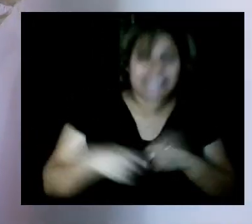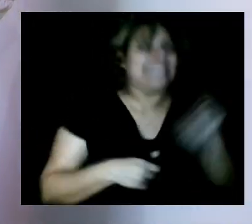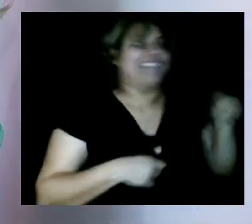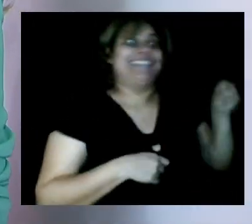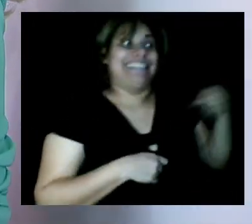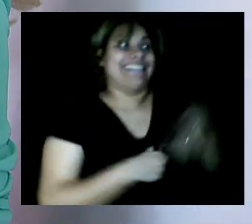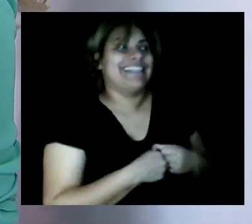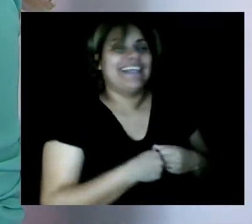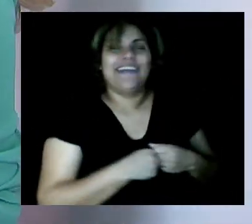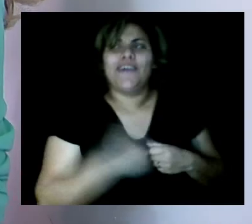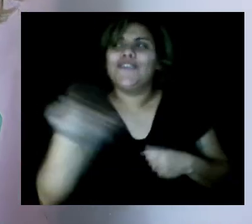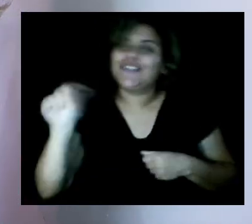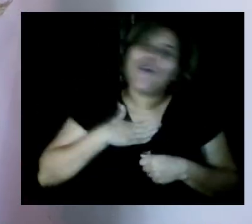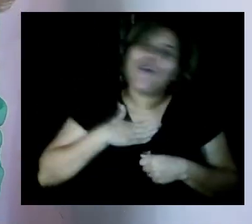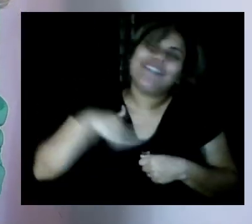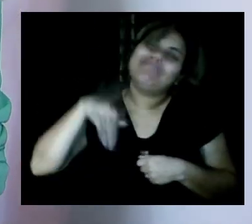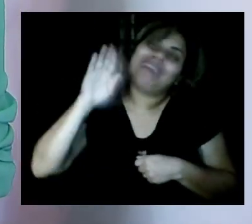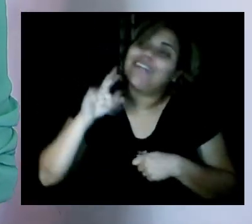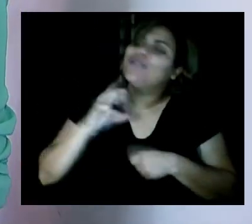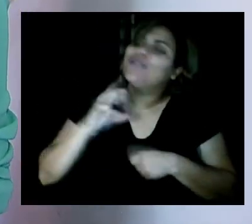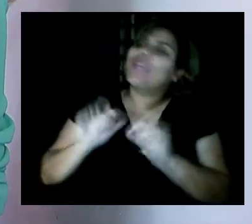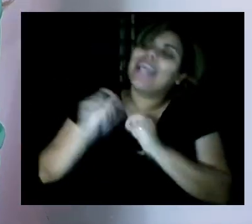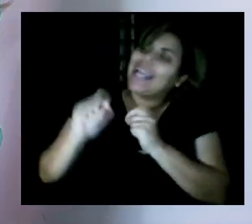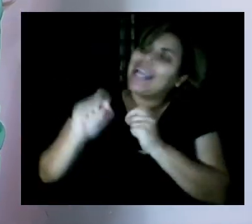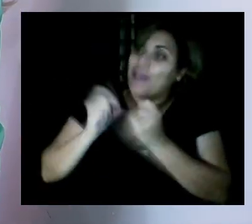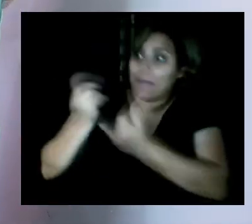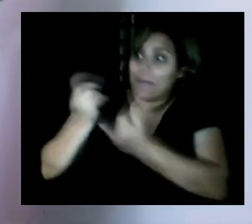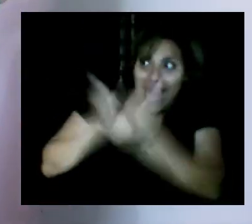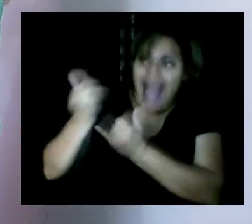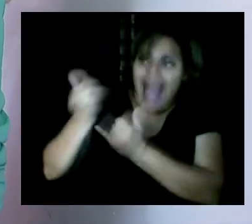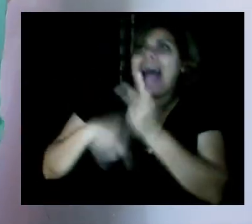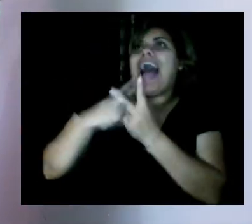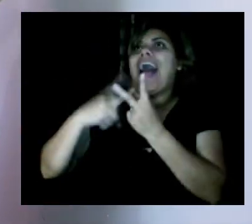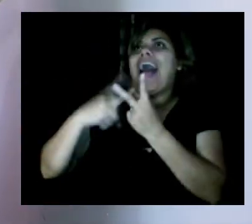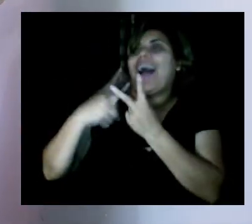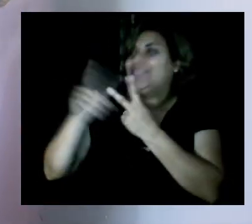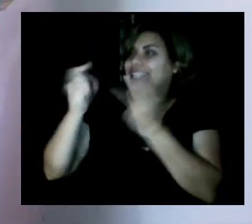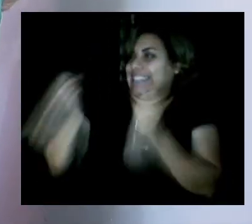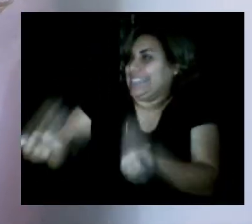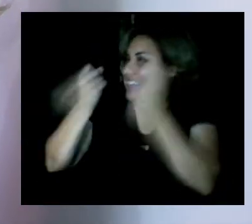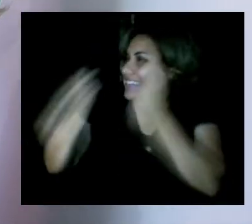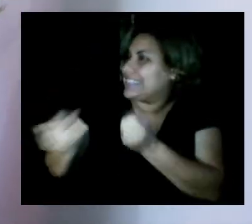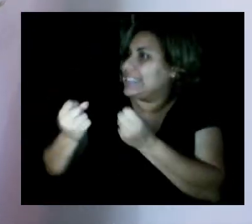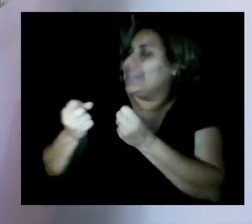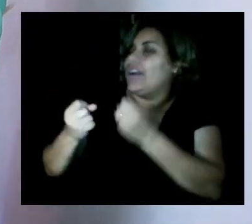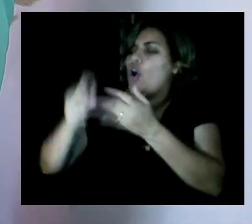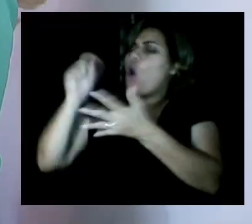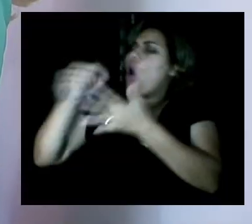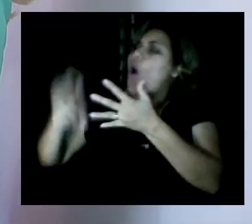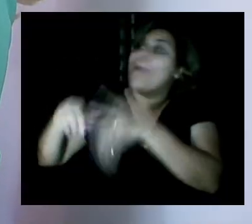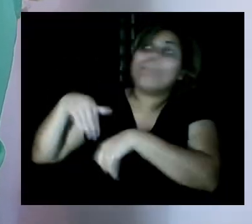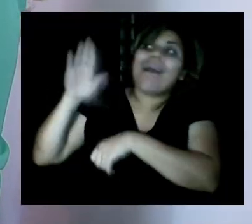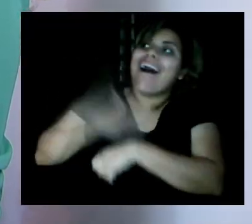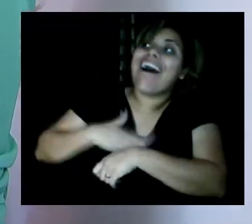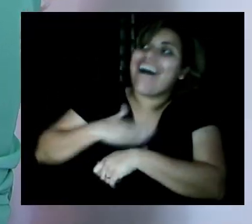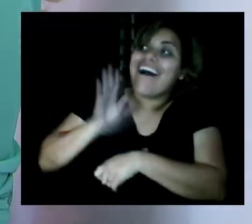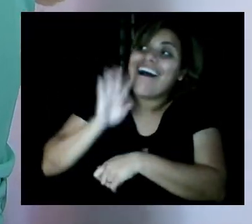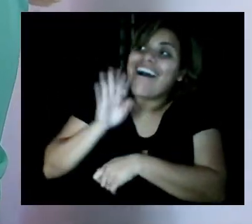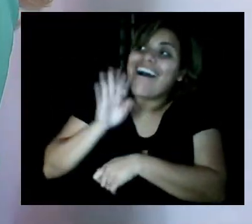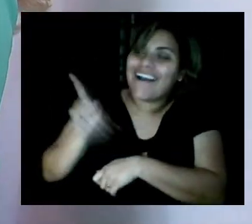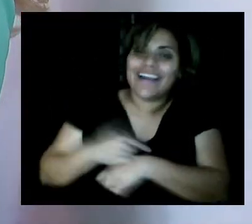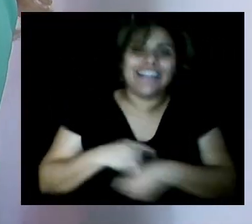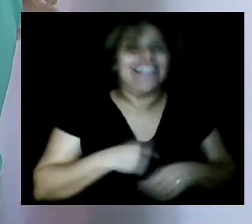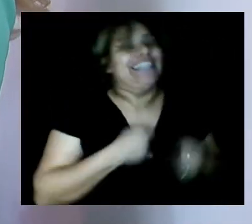de fazer? Jogar, educação física? Tem alguma atividade que você gosta mais de fazer aqui? Educação